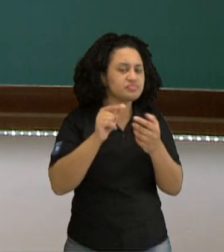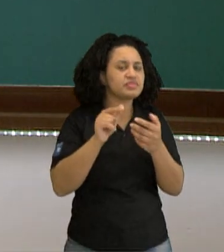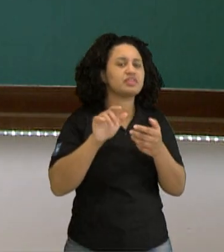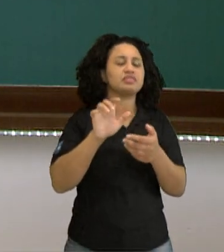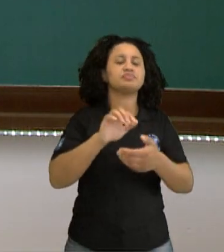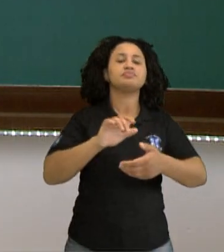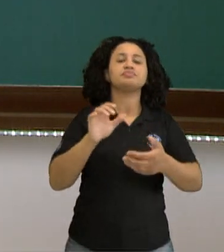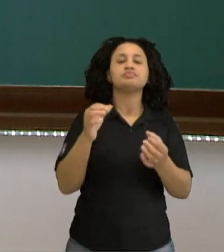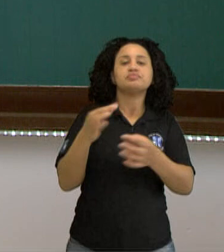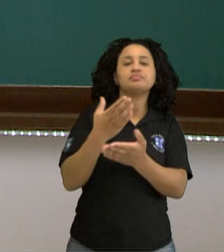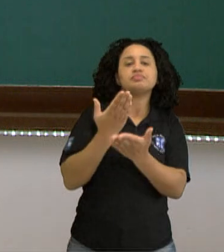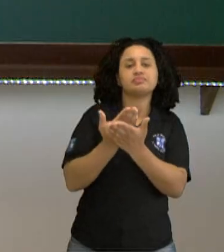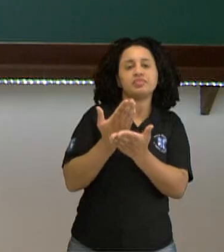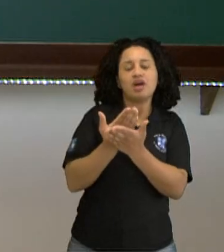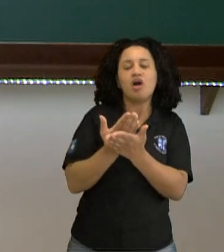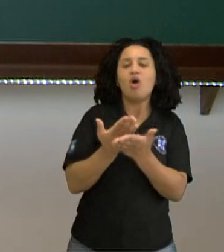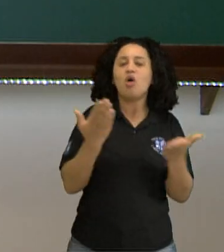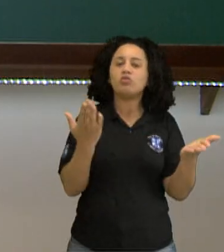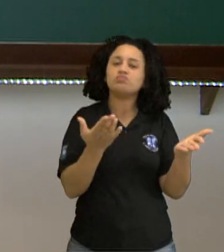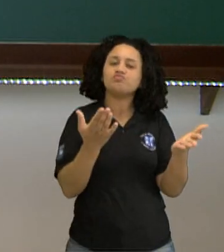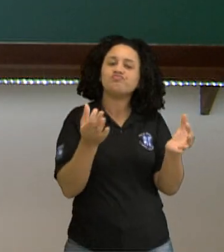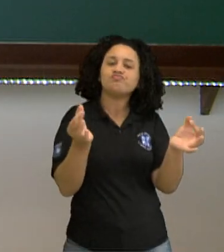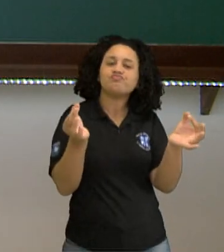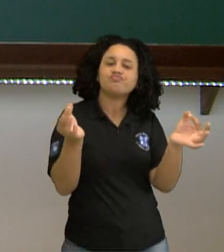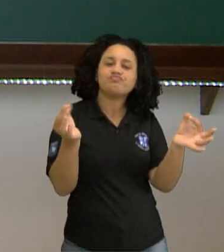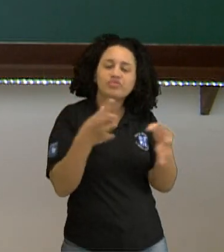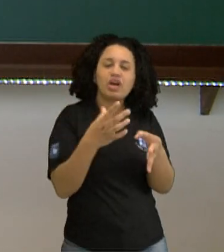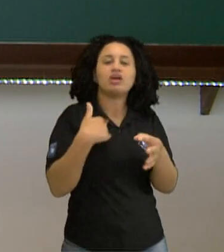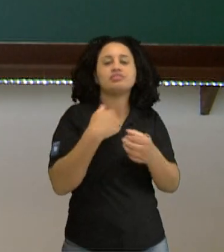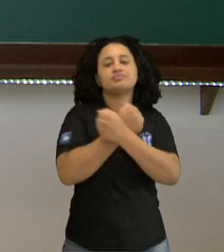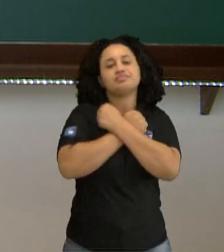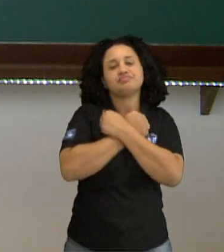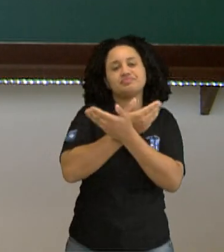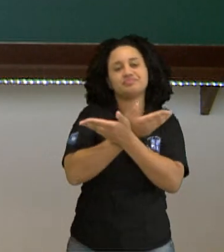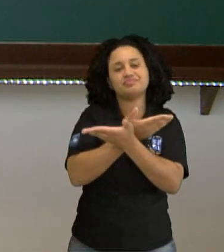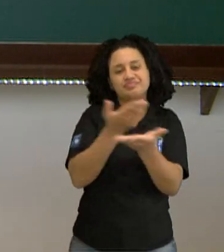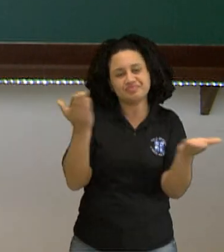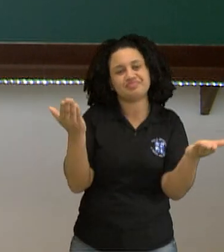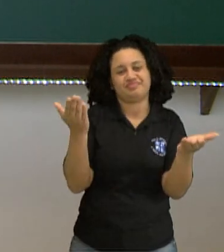aí. Ficamos hoje por aqui. Um grande abraço para